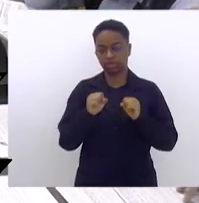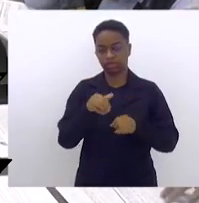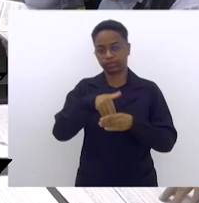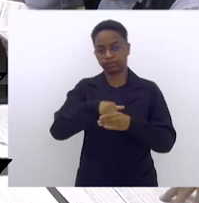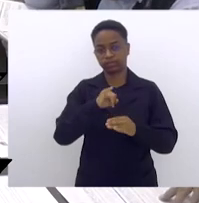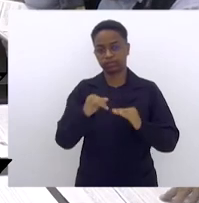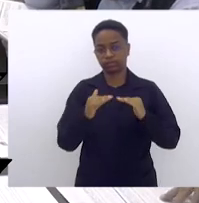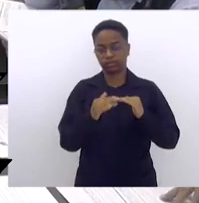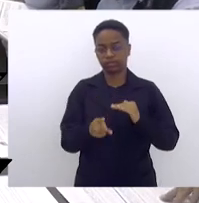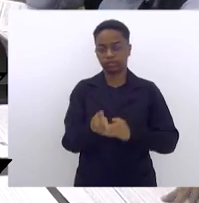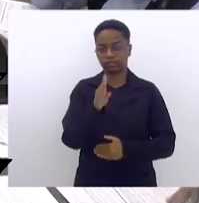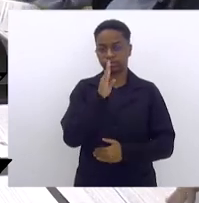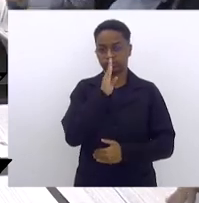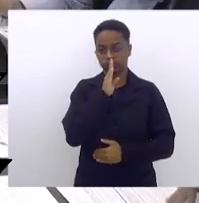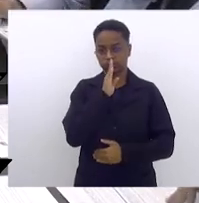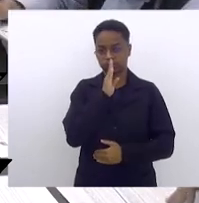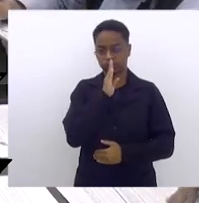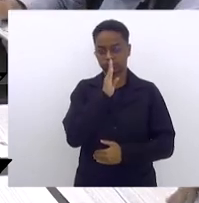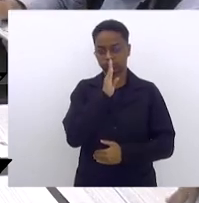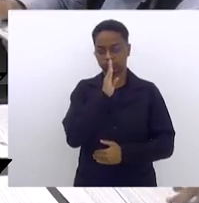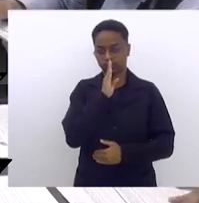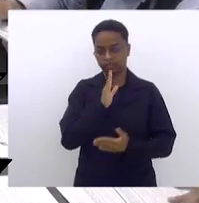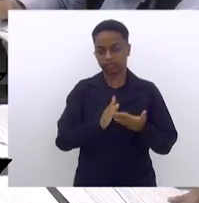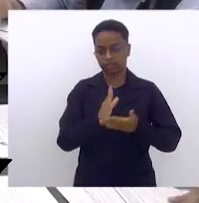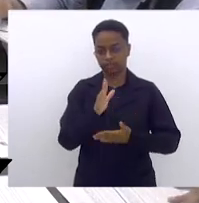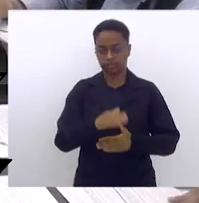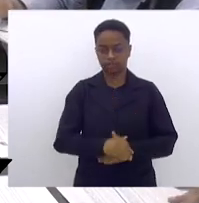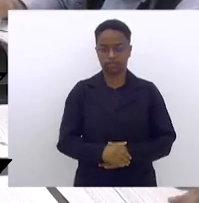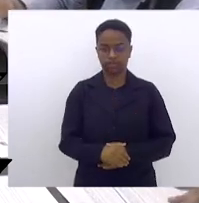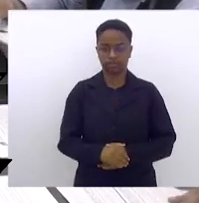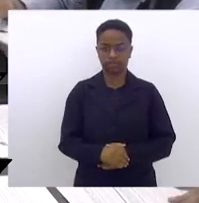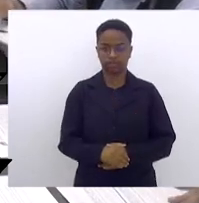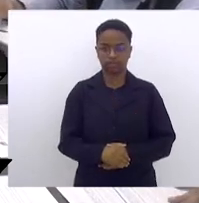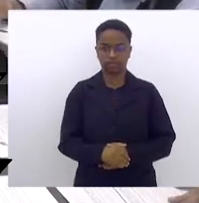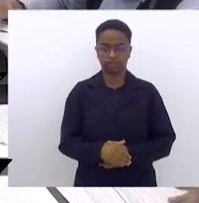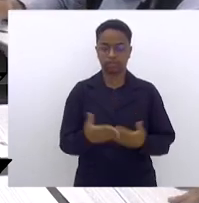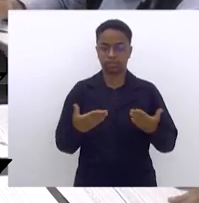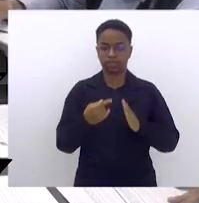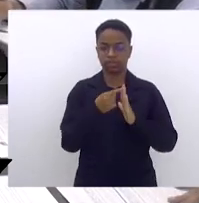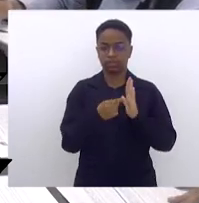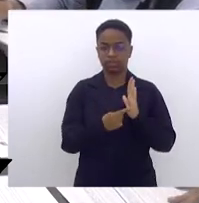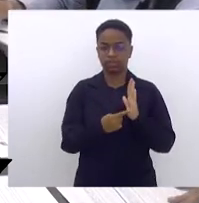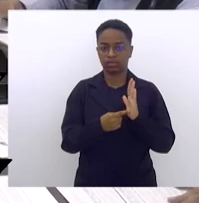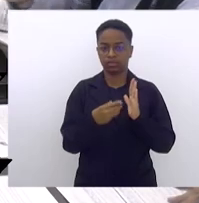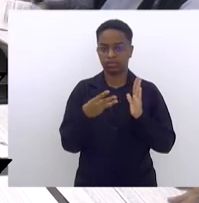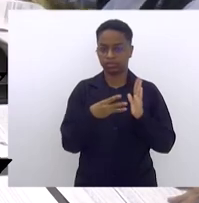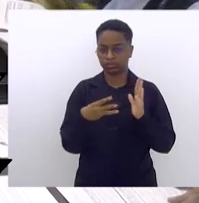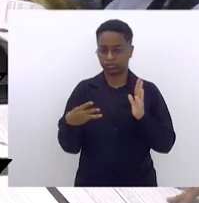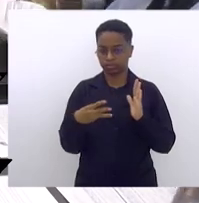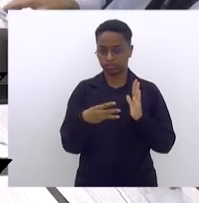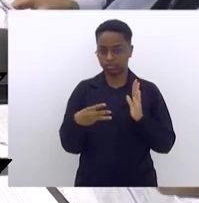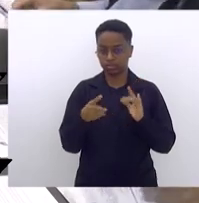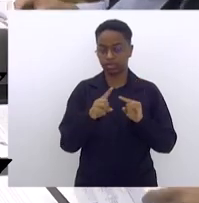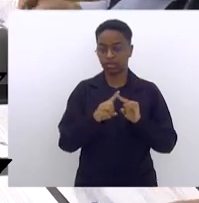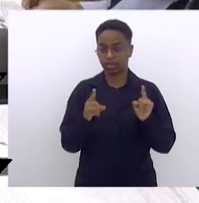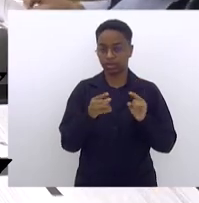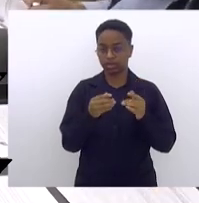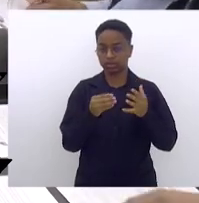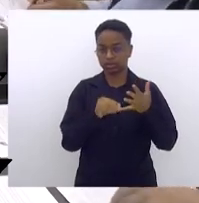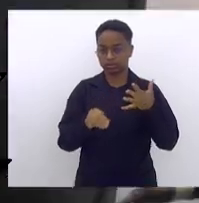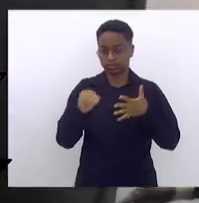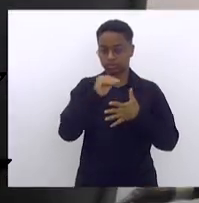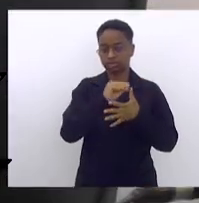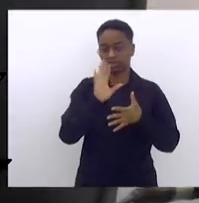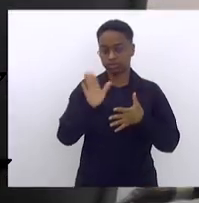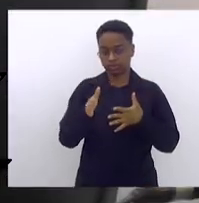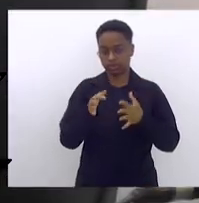votação, os senhores que aprovam, permaneçam como estão, aprovado. O próximo PL seria o 33 da pauta, que já invertemos a pauta, o